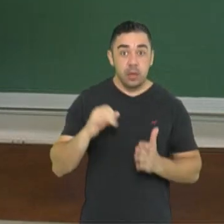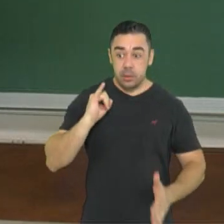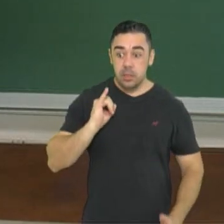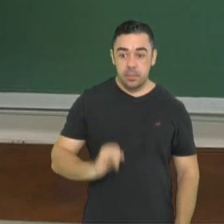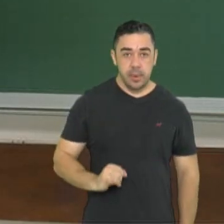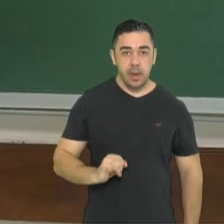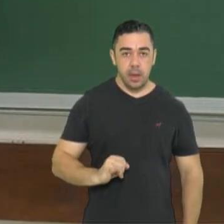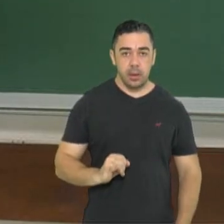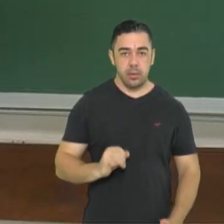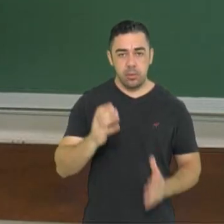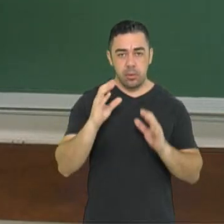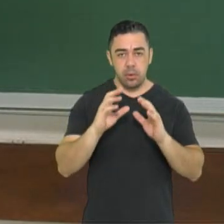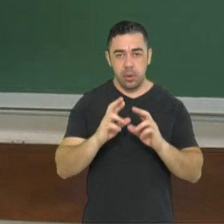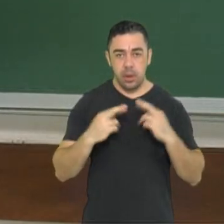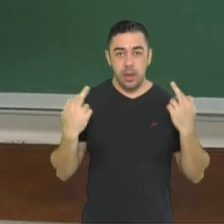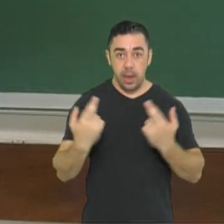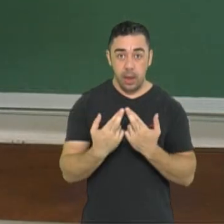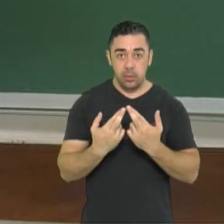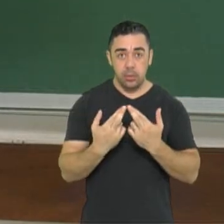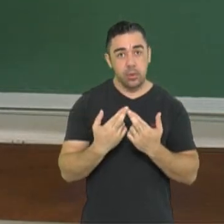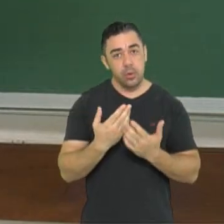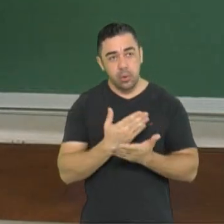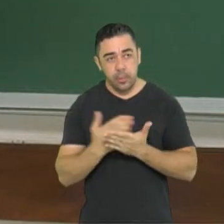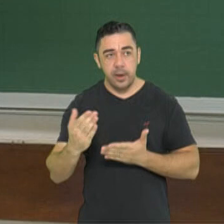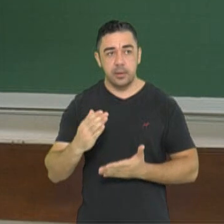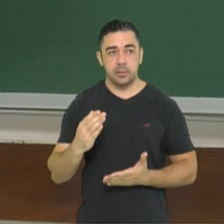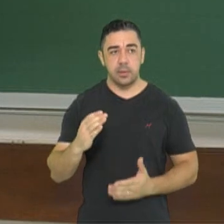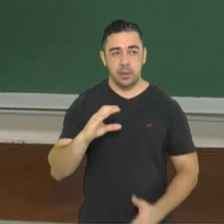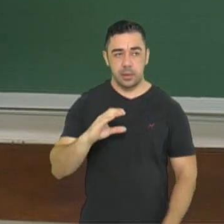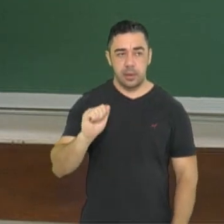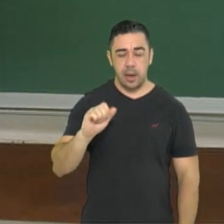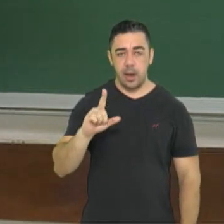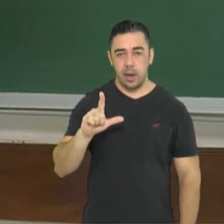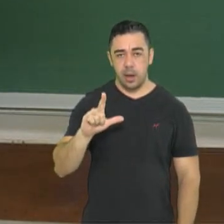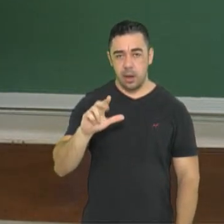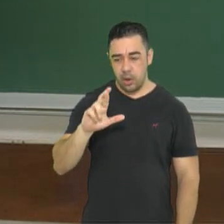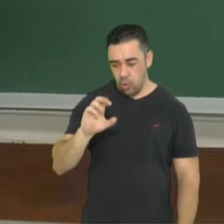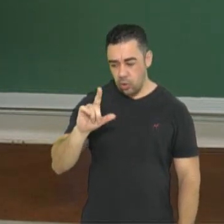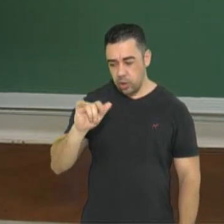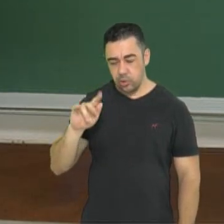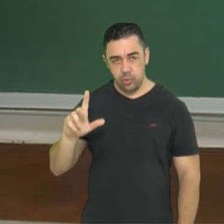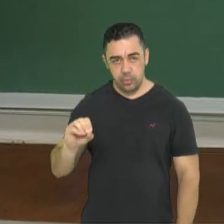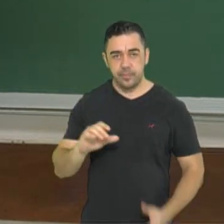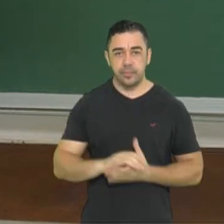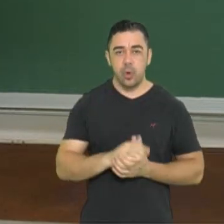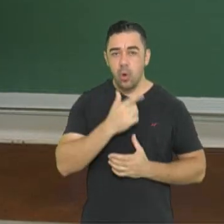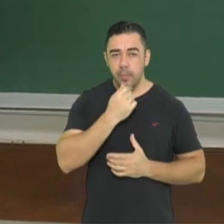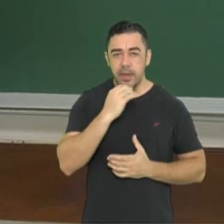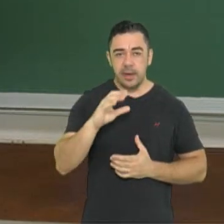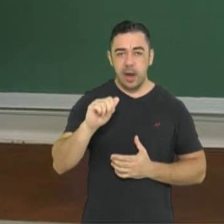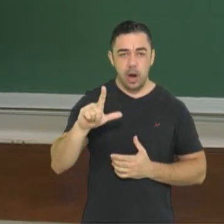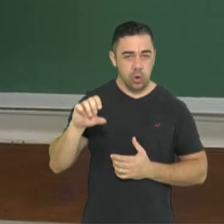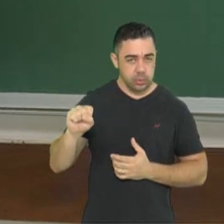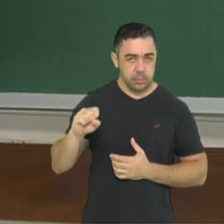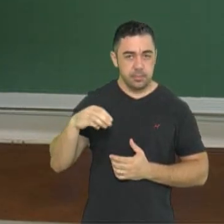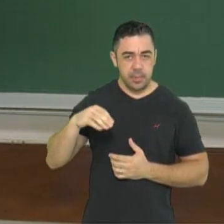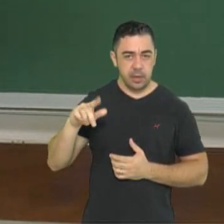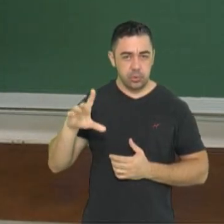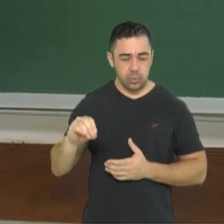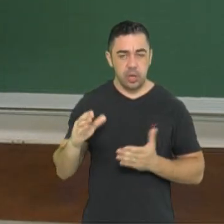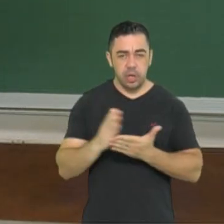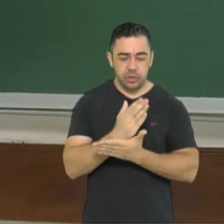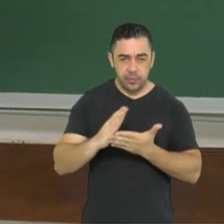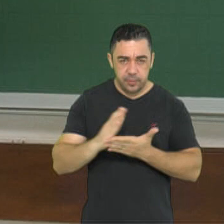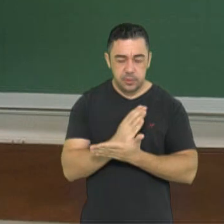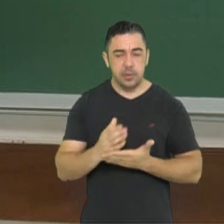império carolíngio, um reino franco a se tornar um império carolíngio. Corrigindo aqui, desculpe. Carlos Magno, seu império, a administração e a divisão do